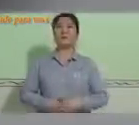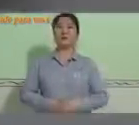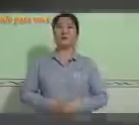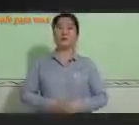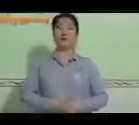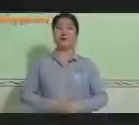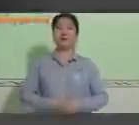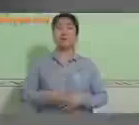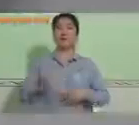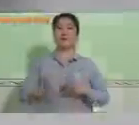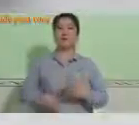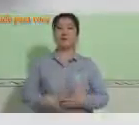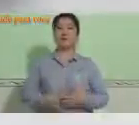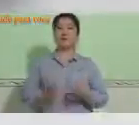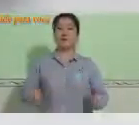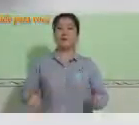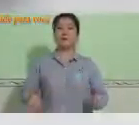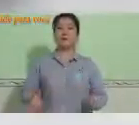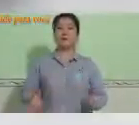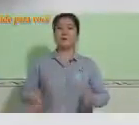Depois de descongelado, vírgula,